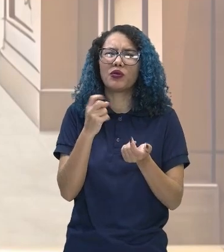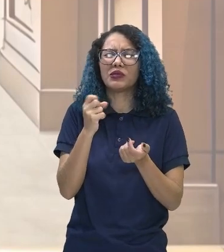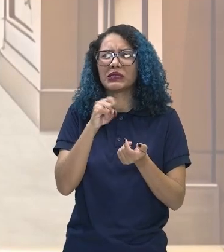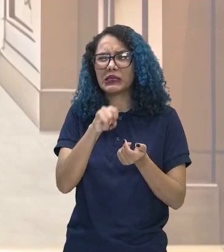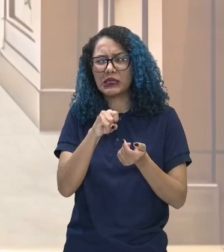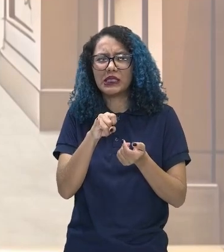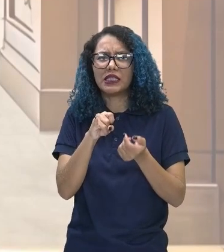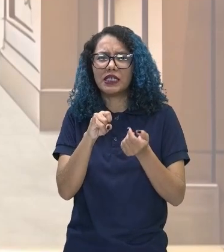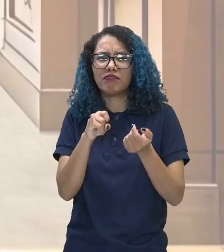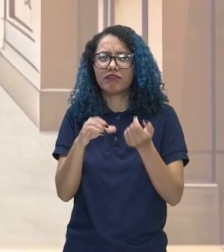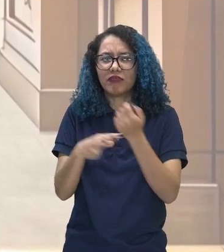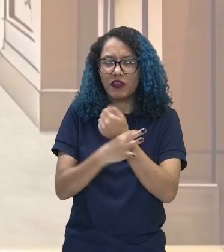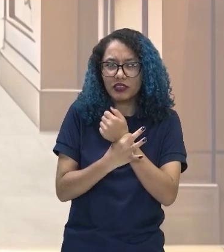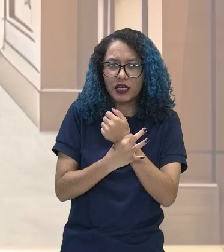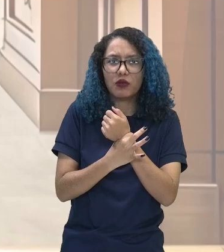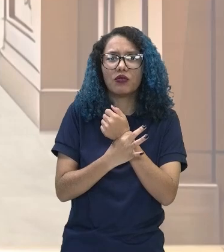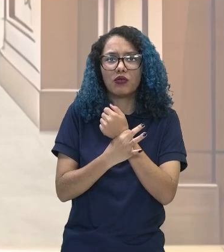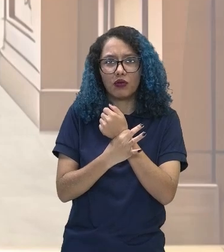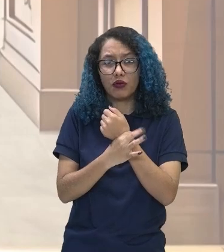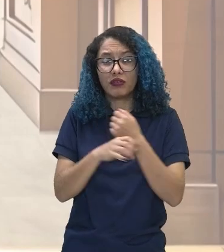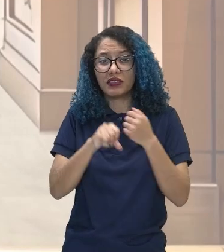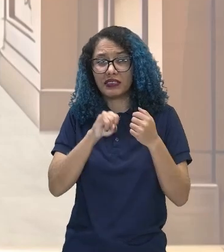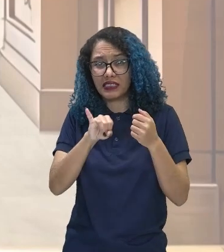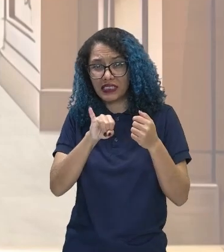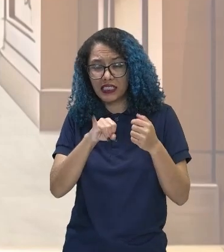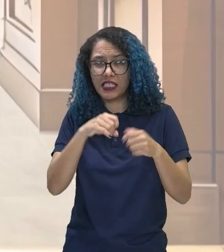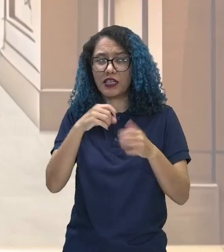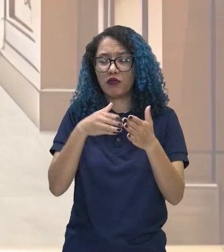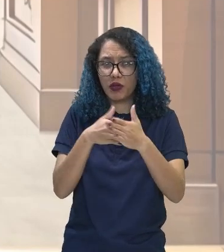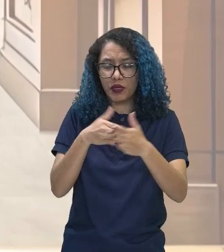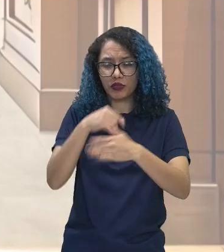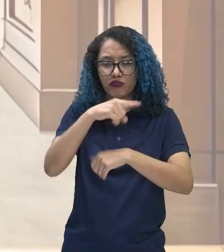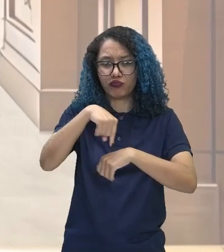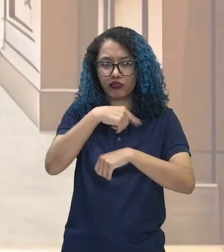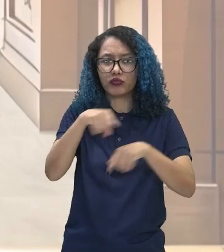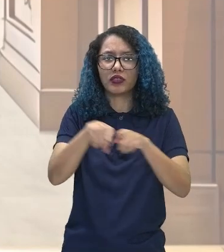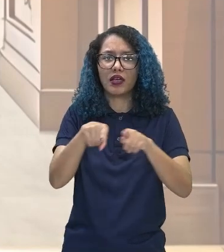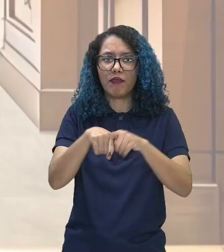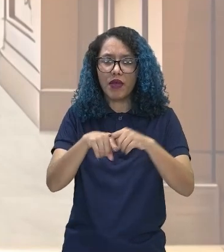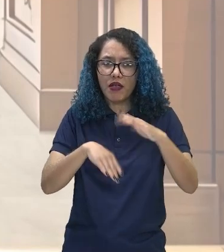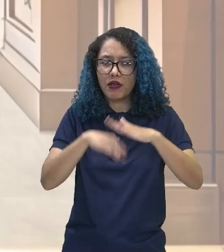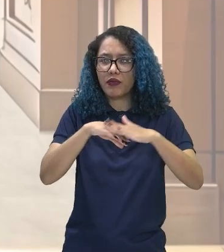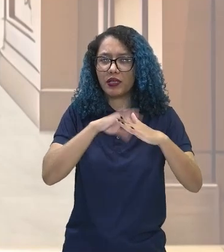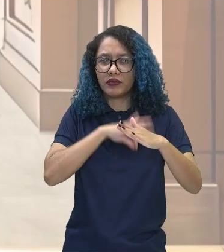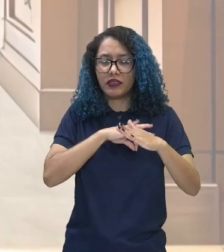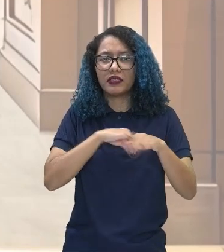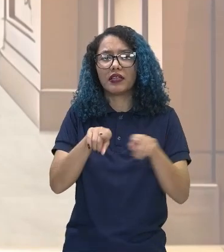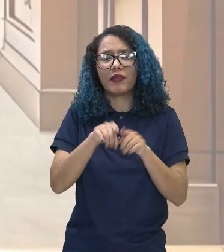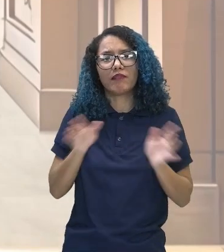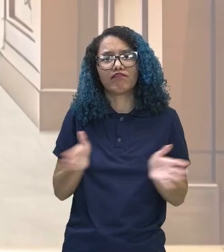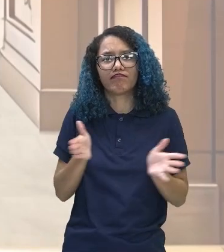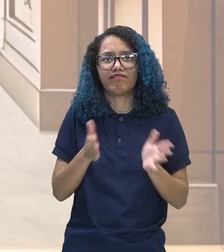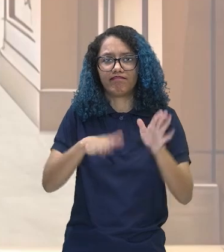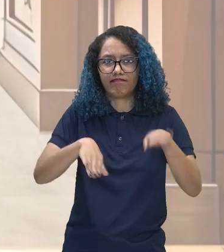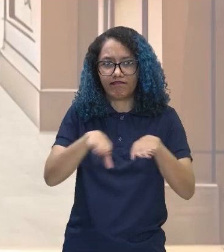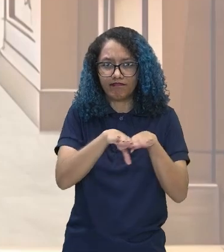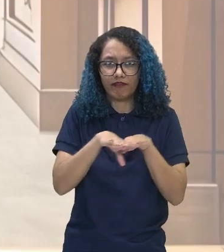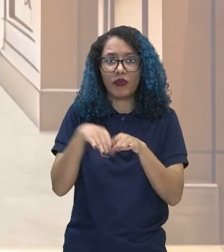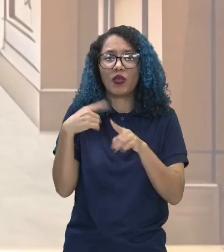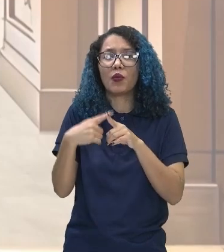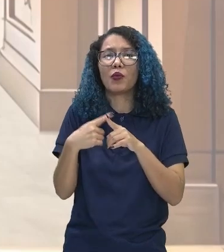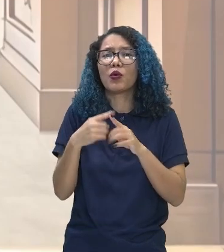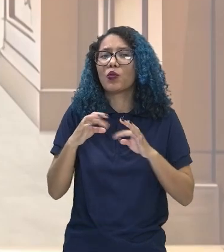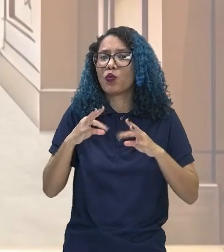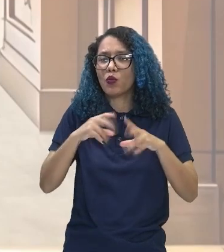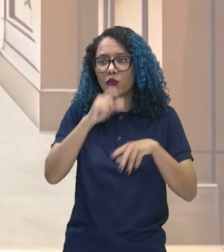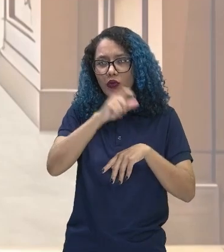determina um salário fixo, quando tem uma limitação da carga horária, além de promover uma igualdade, pois todos são iguais perante